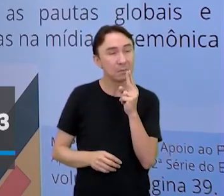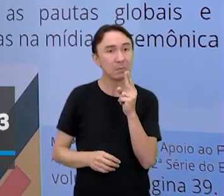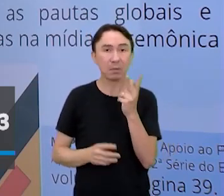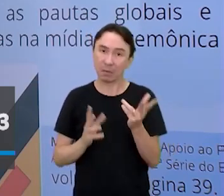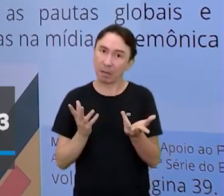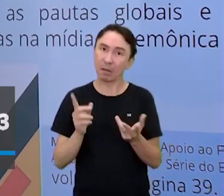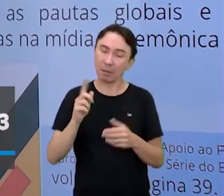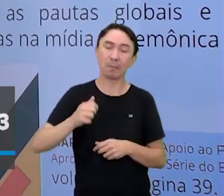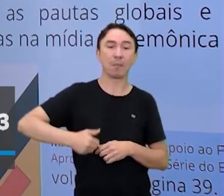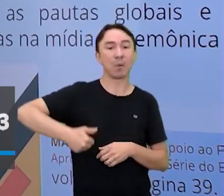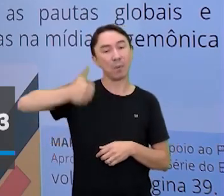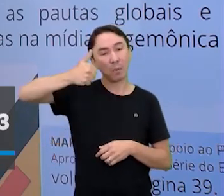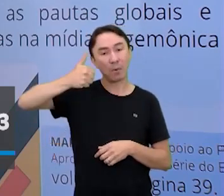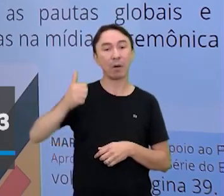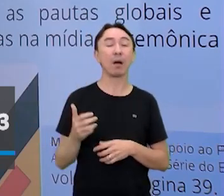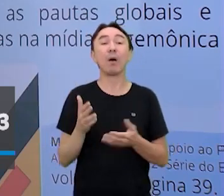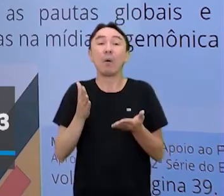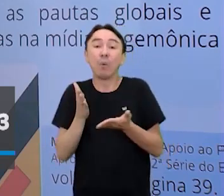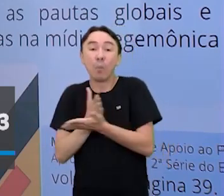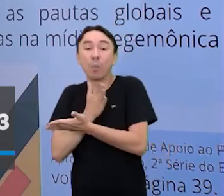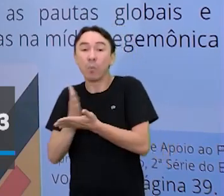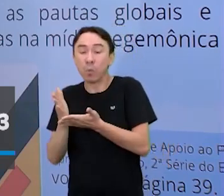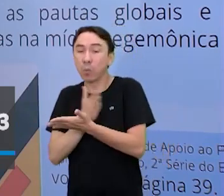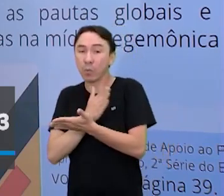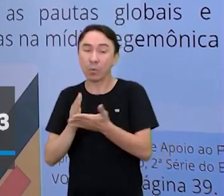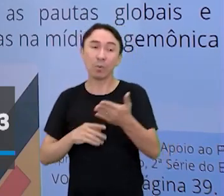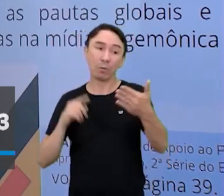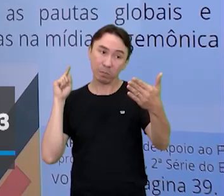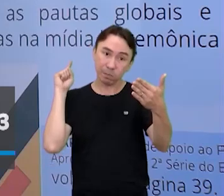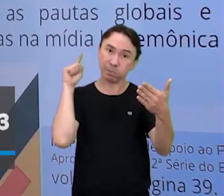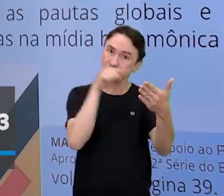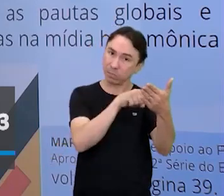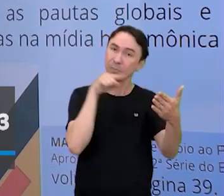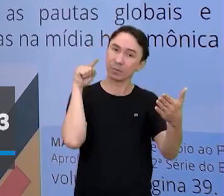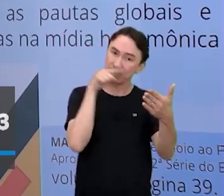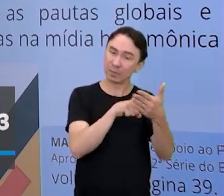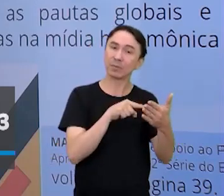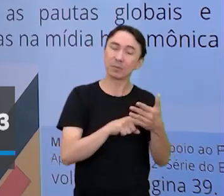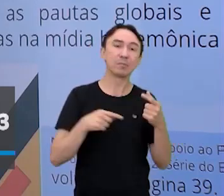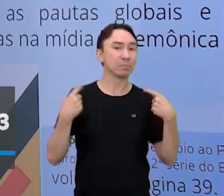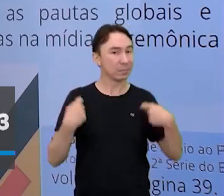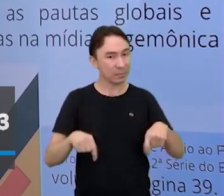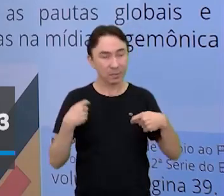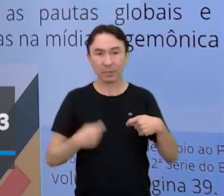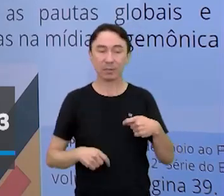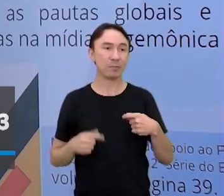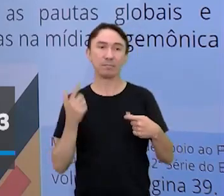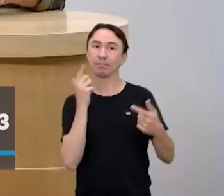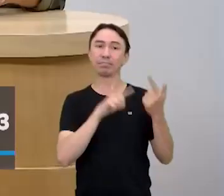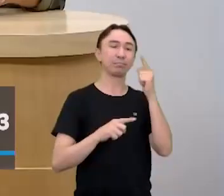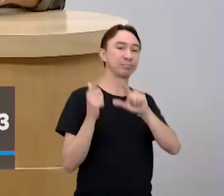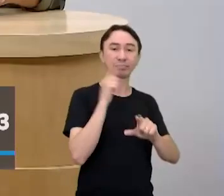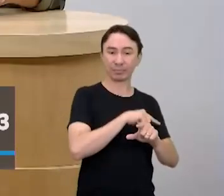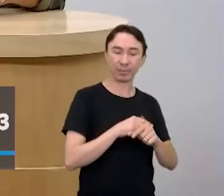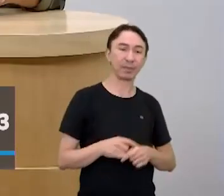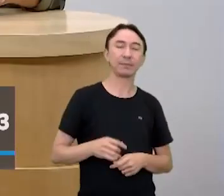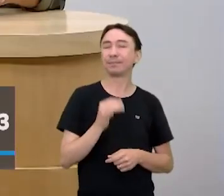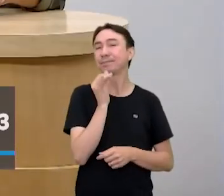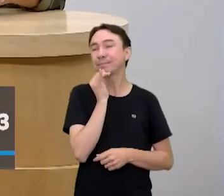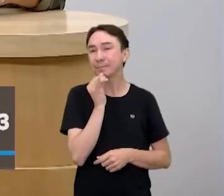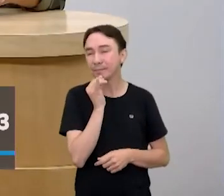objetivos que têm que ser atingidos, que todos os países do mundo concordaram. Funciona assim, a gente elege os